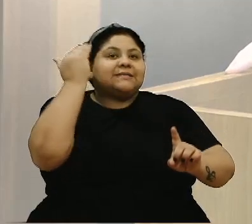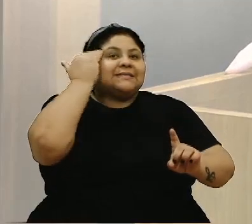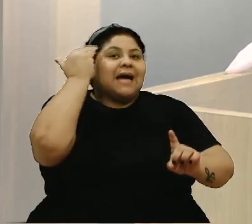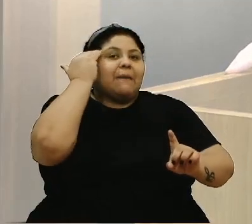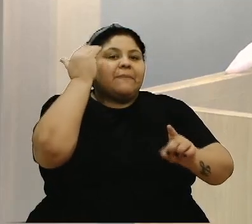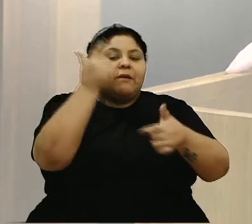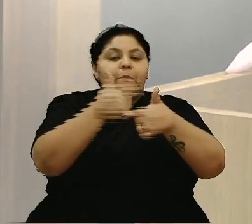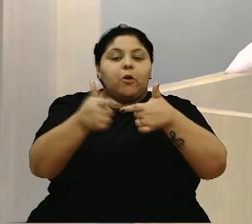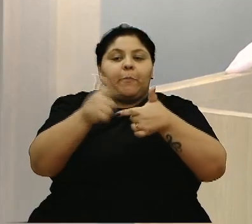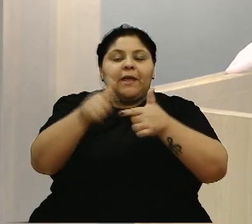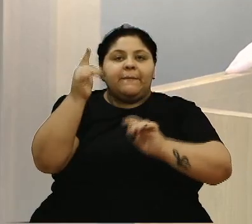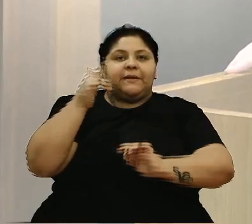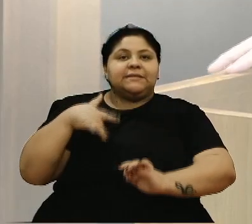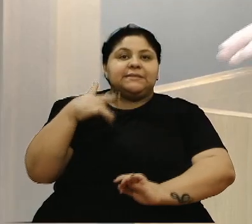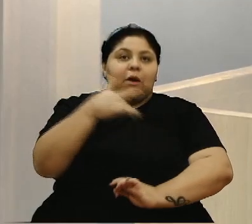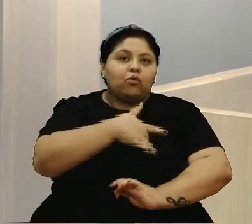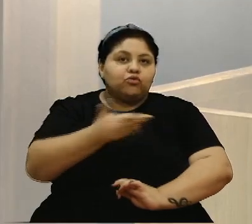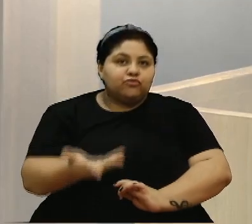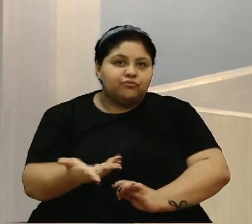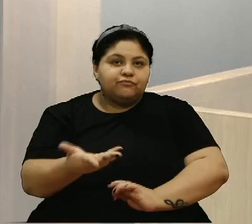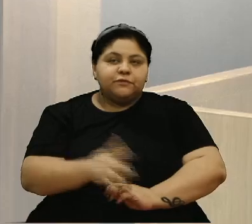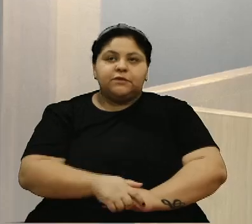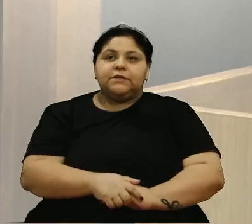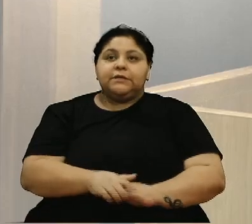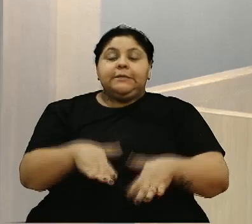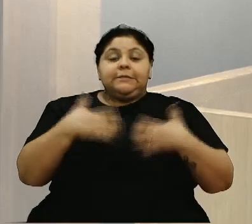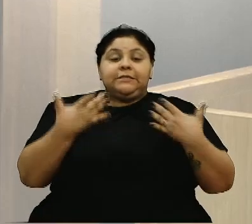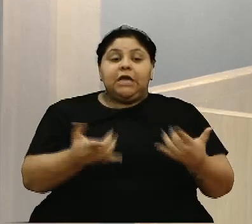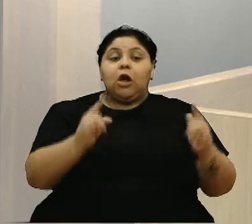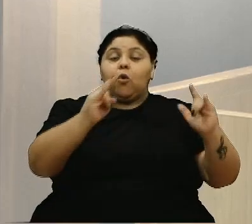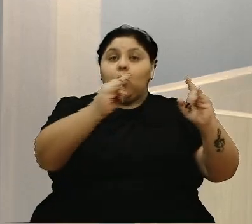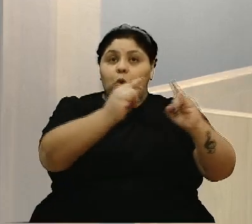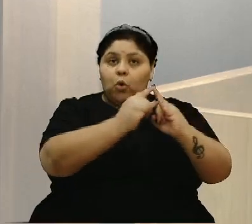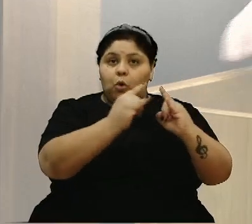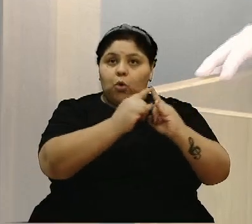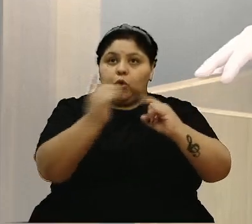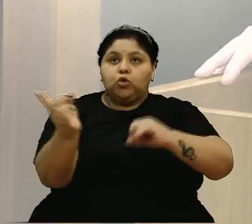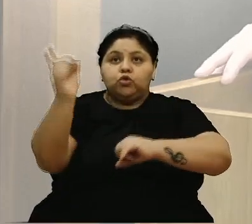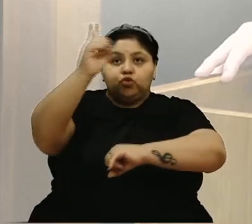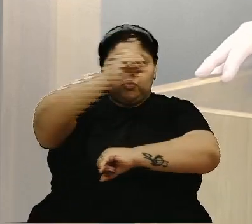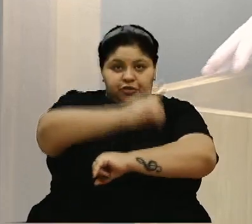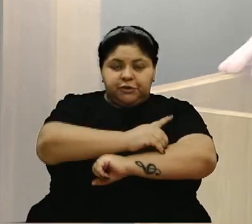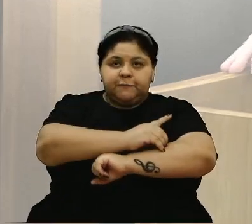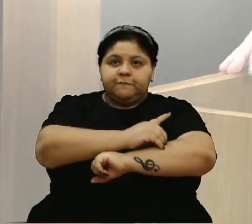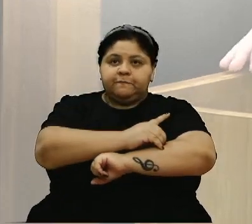doença. Então, a instituição do dia,